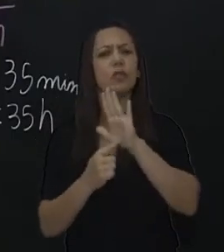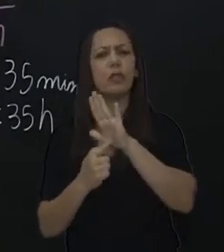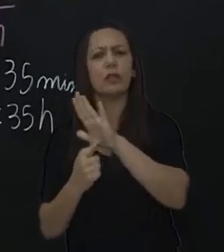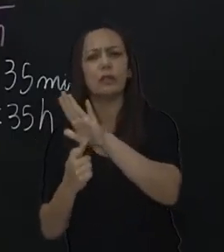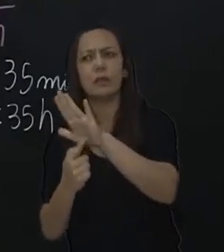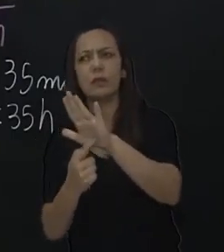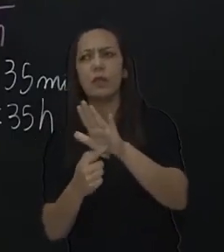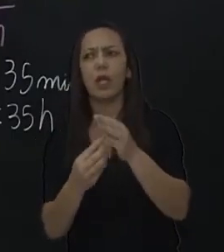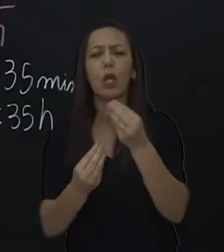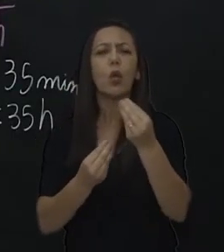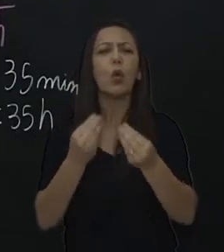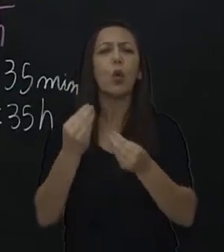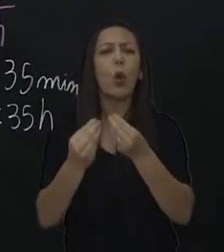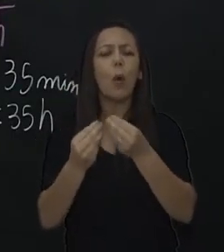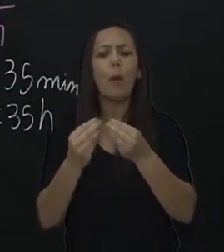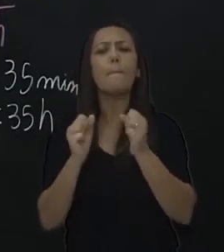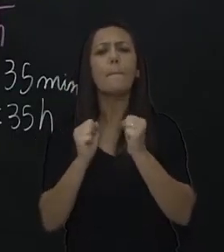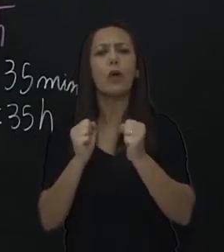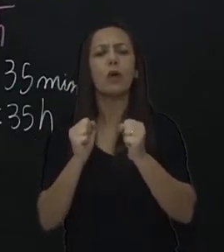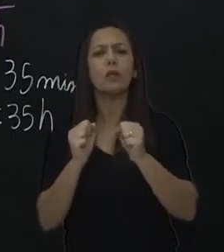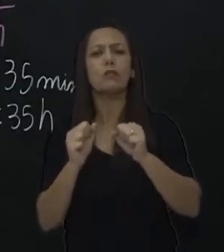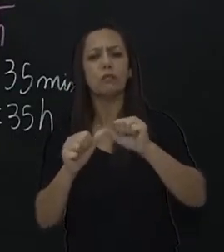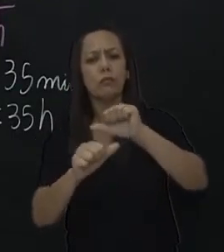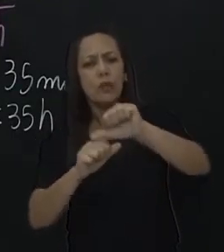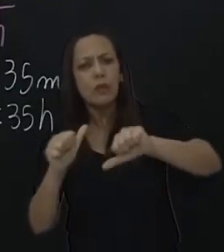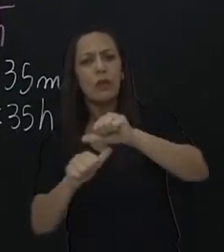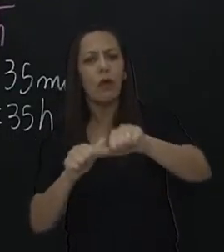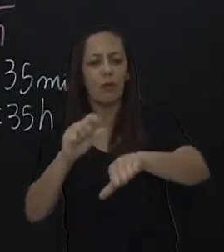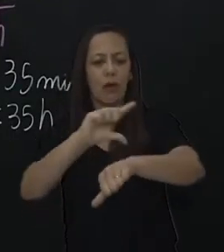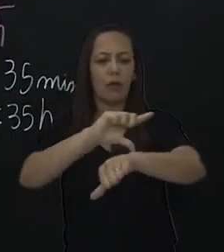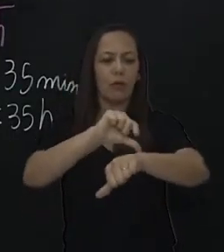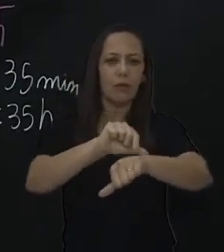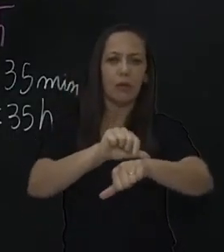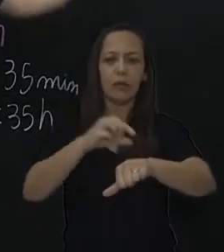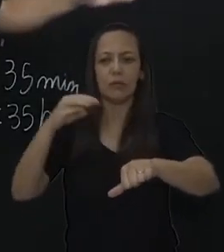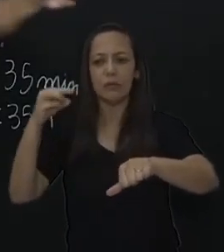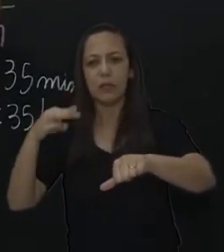também como que a gente faz a transformação de hora para minutos e segundos